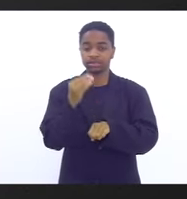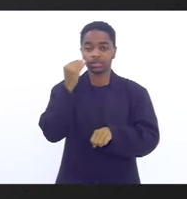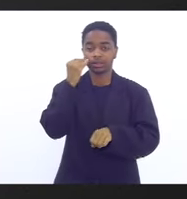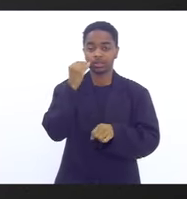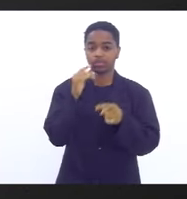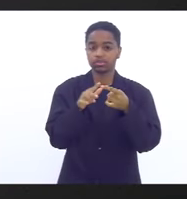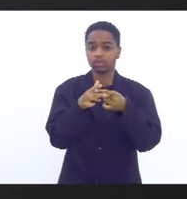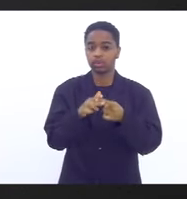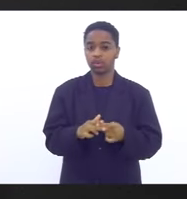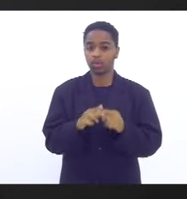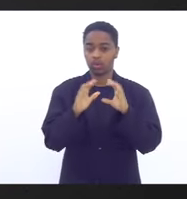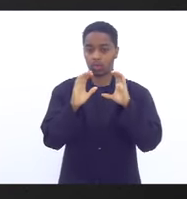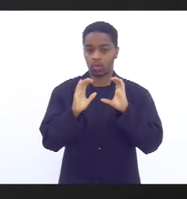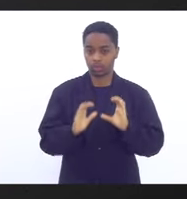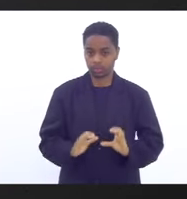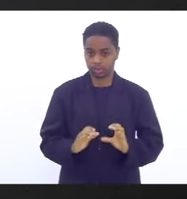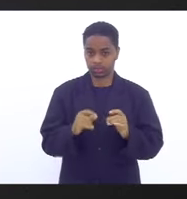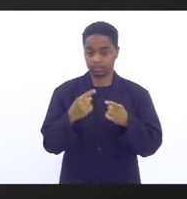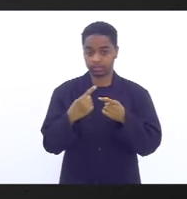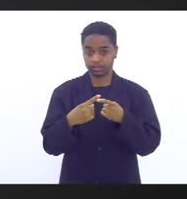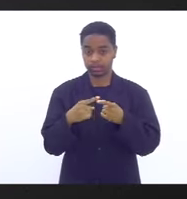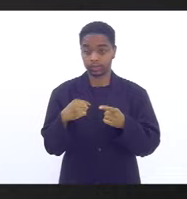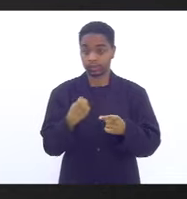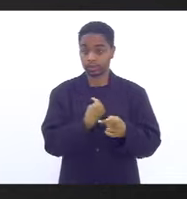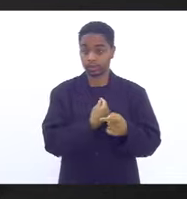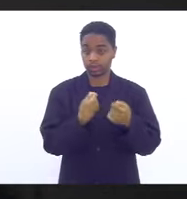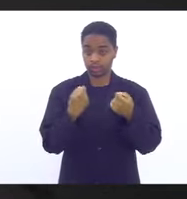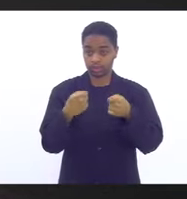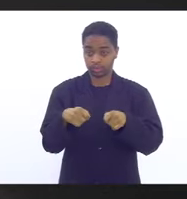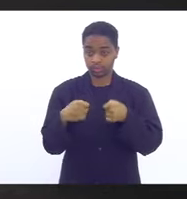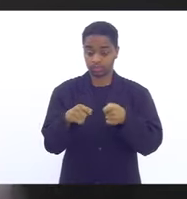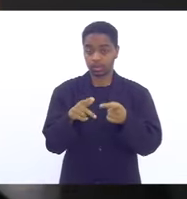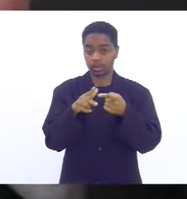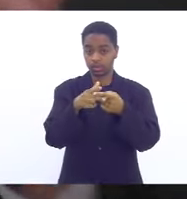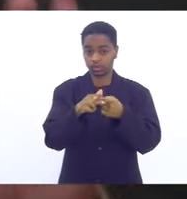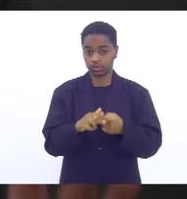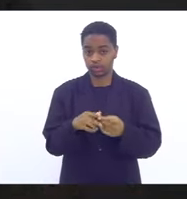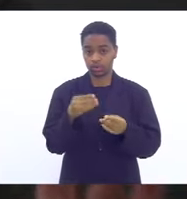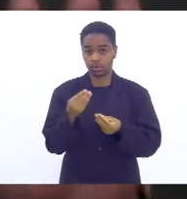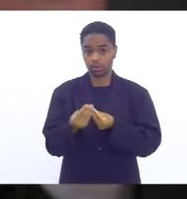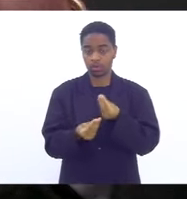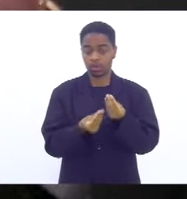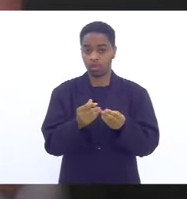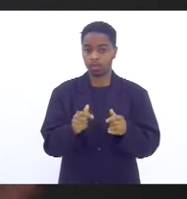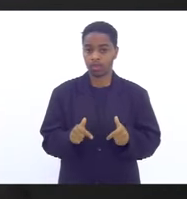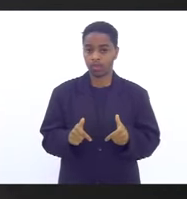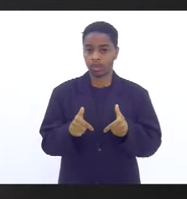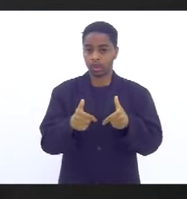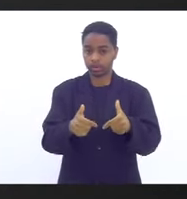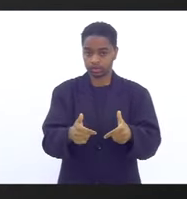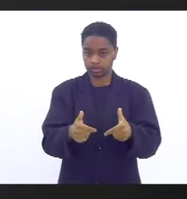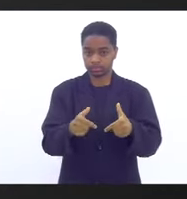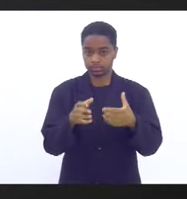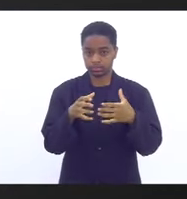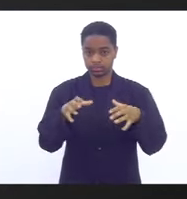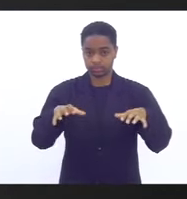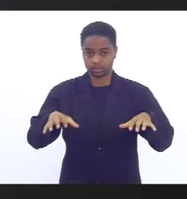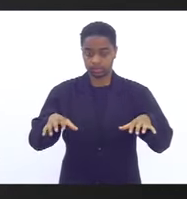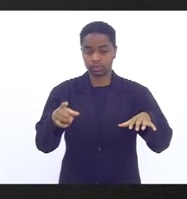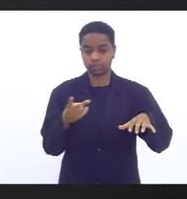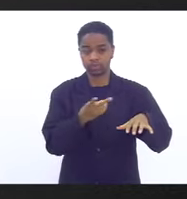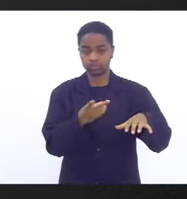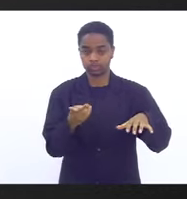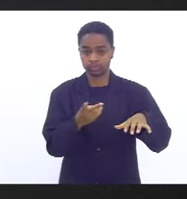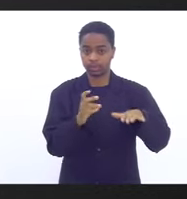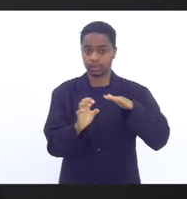conduta. Nós precisamos ter um ajuste de conduta de ambas as